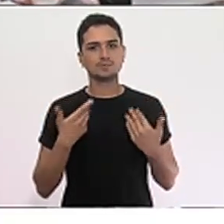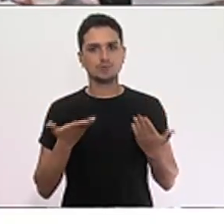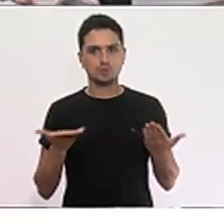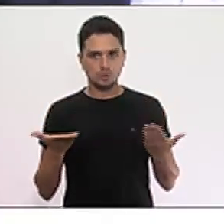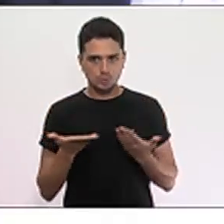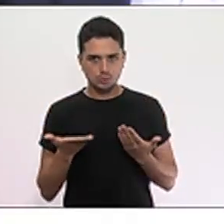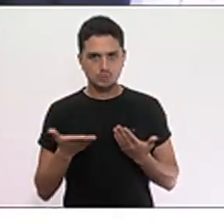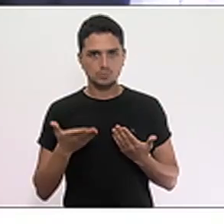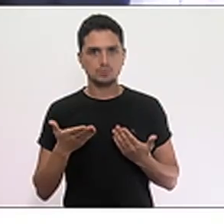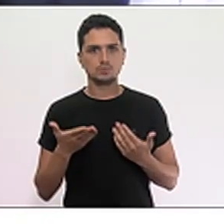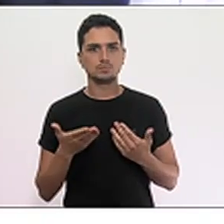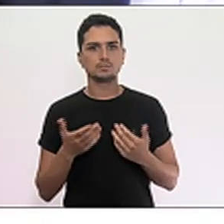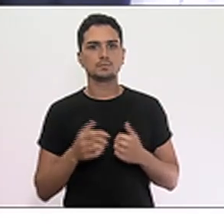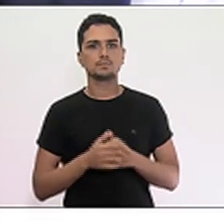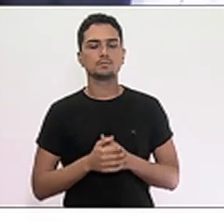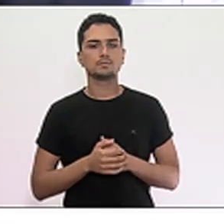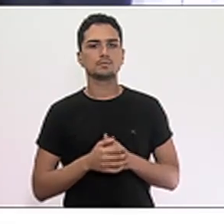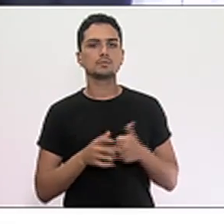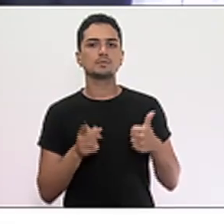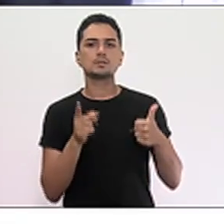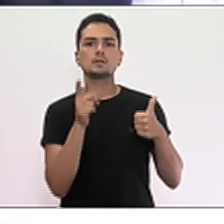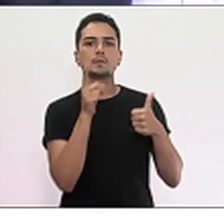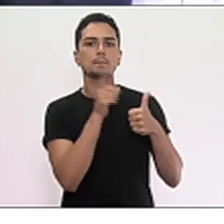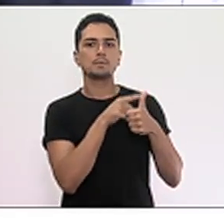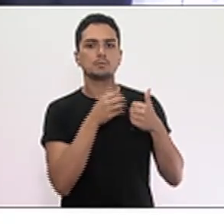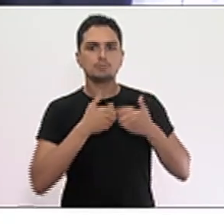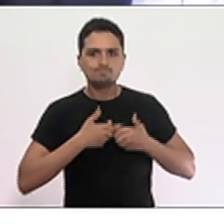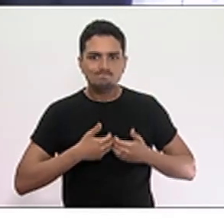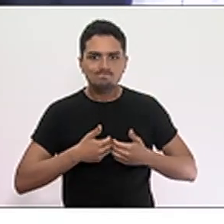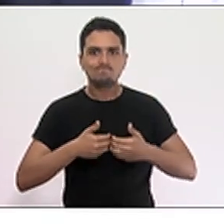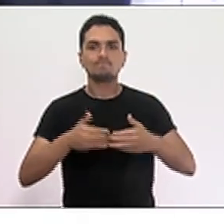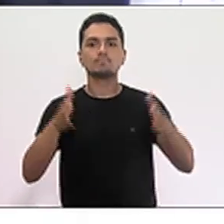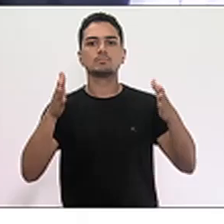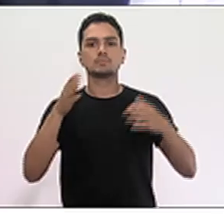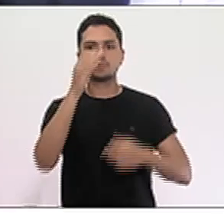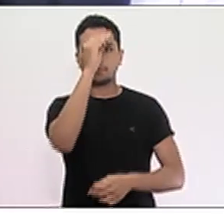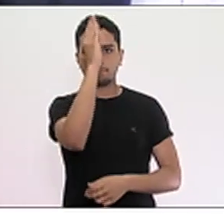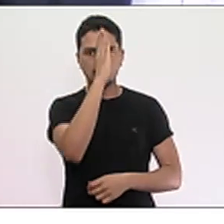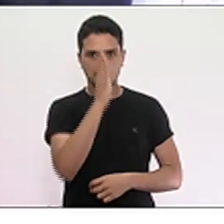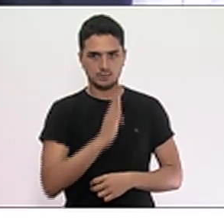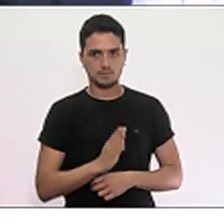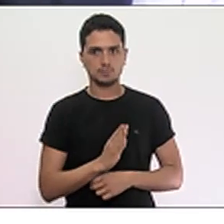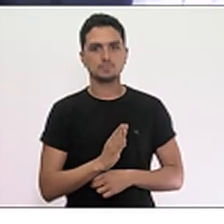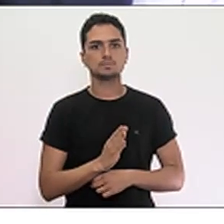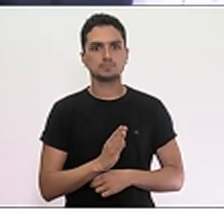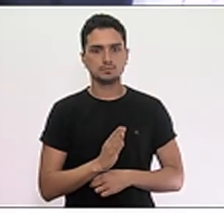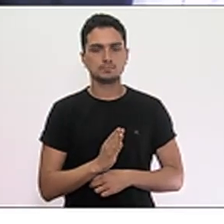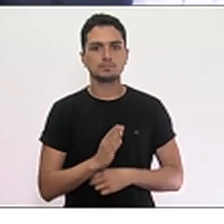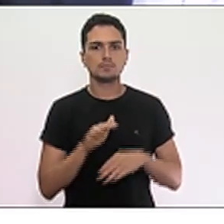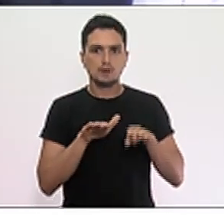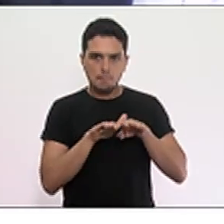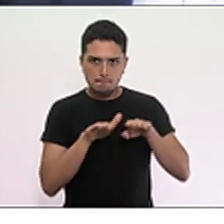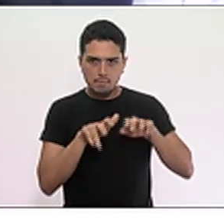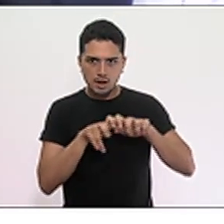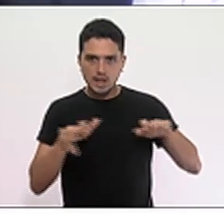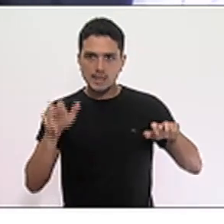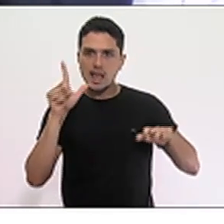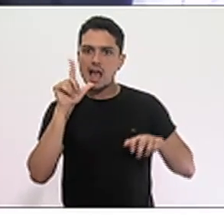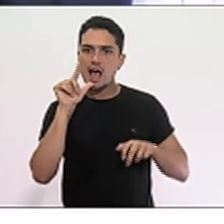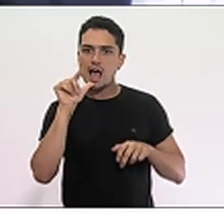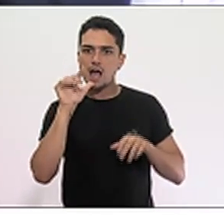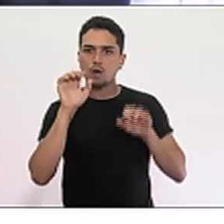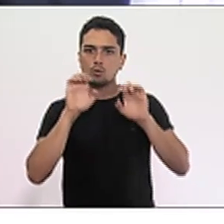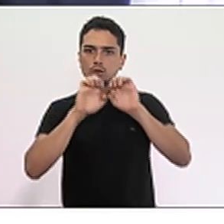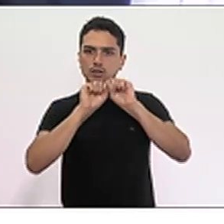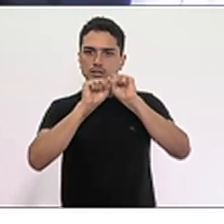nesse primeiro pontapé inicial no Brasil de uma bancada parlamentar das águas.